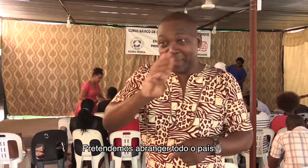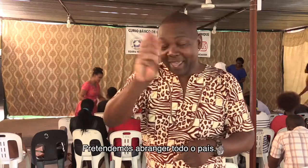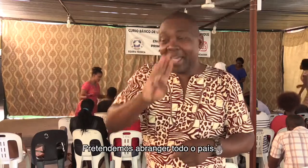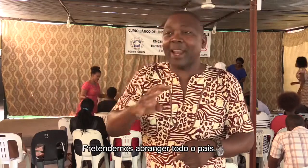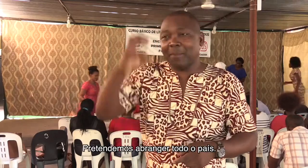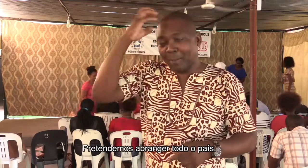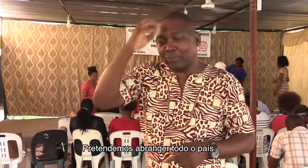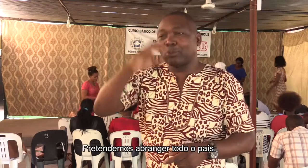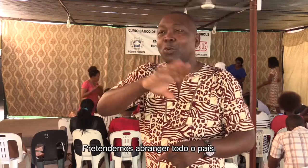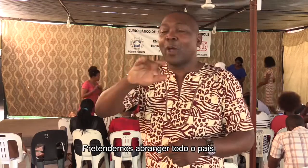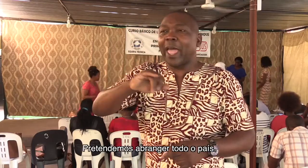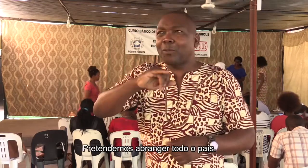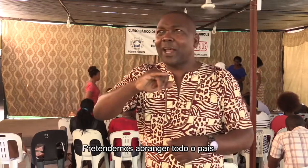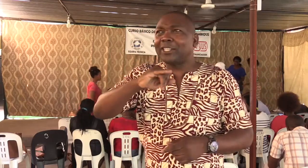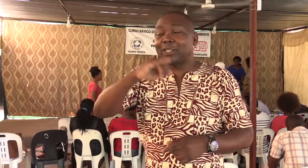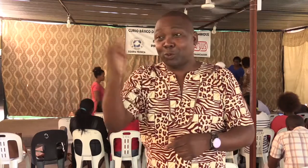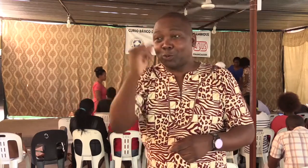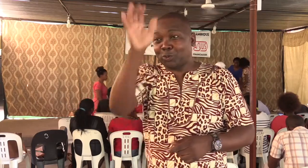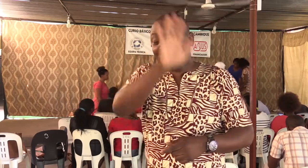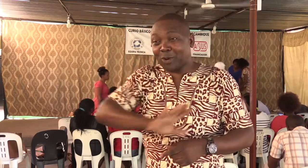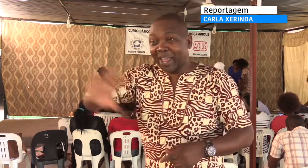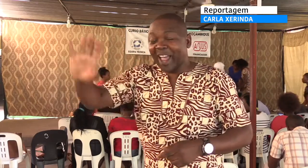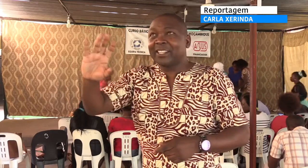Pretendemos abranger todo o país.